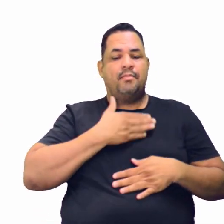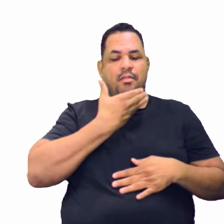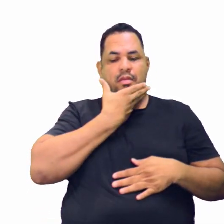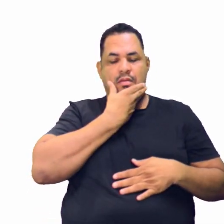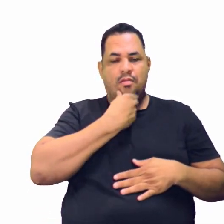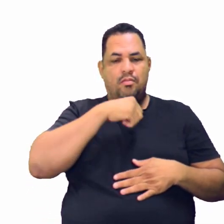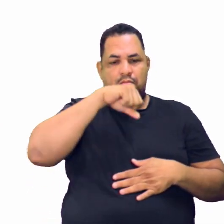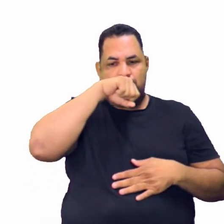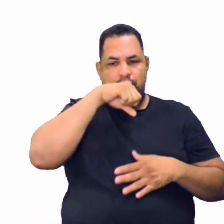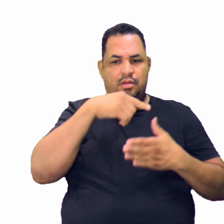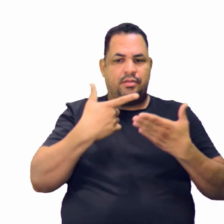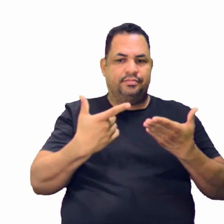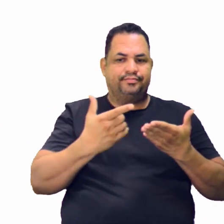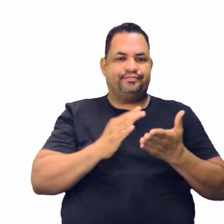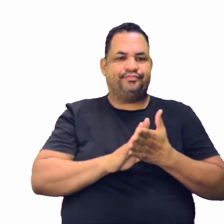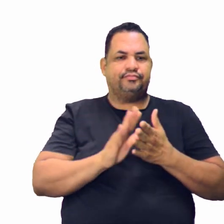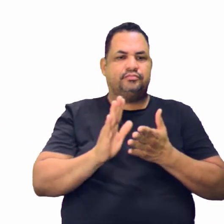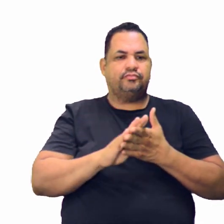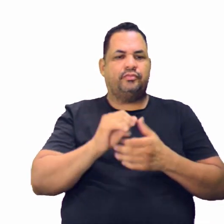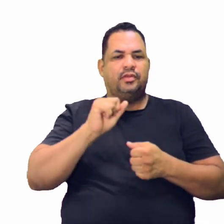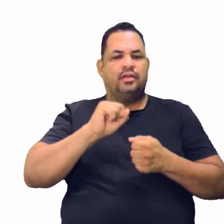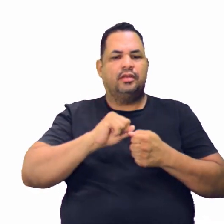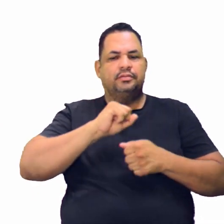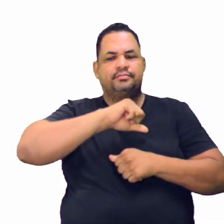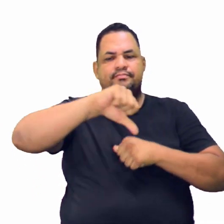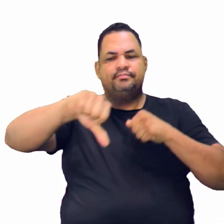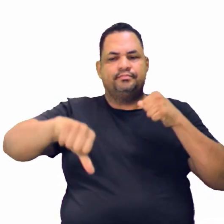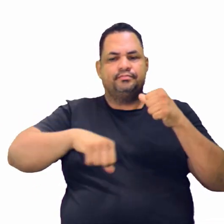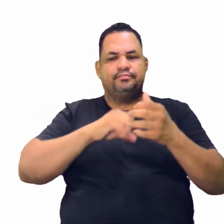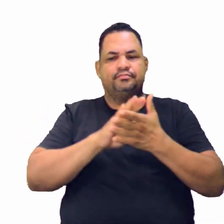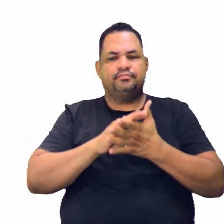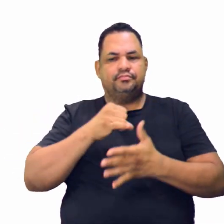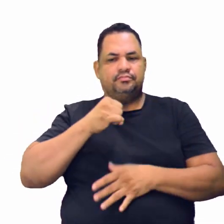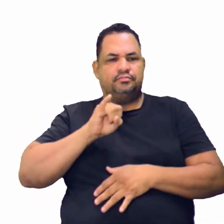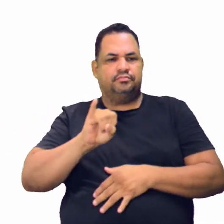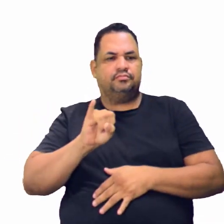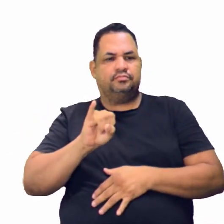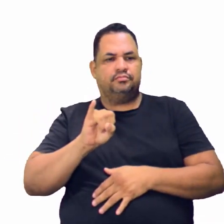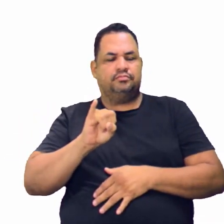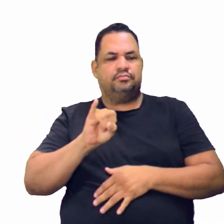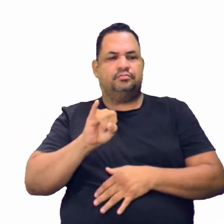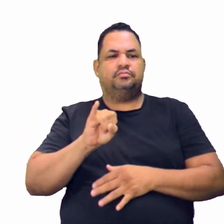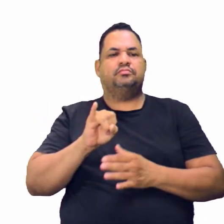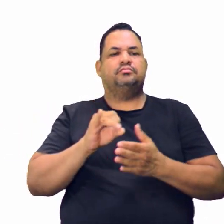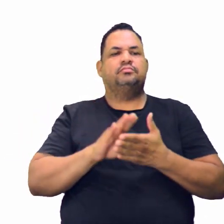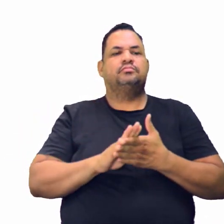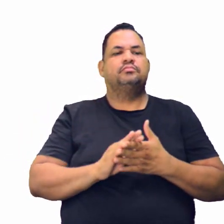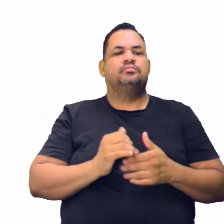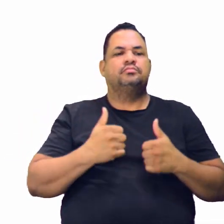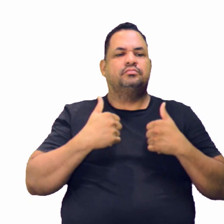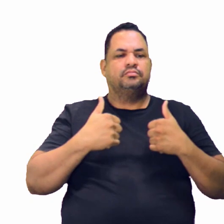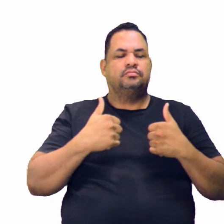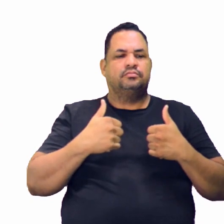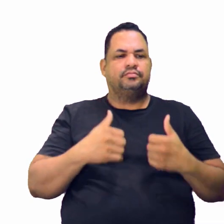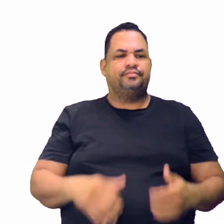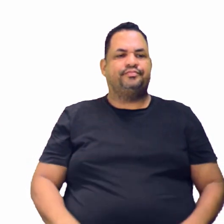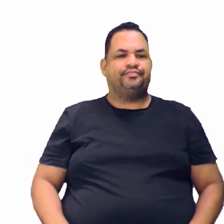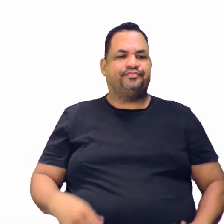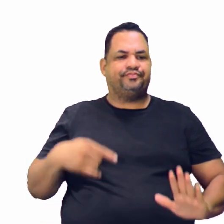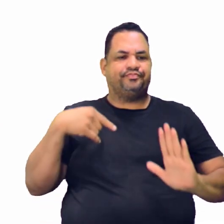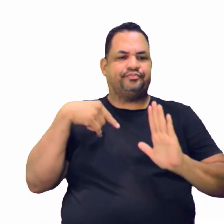o que sou. Você faz a troquinha, né, do se, né, da conjunção. Belezinha?